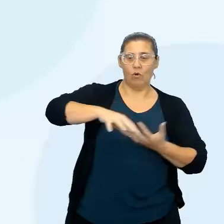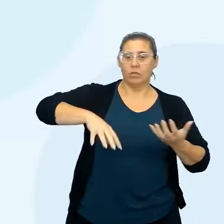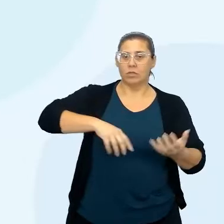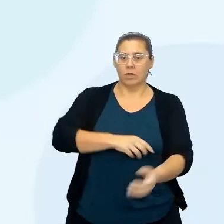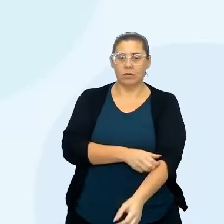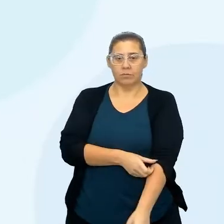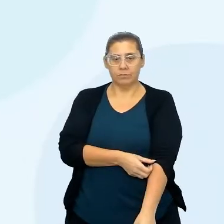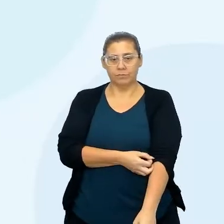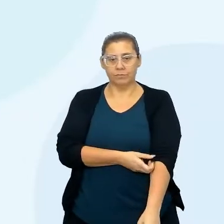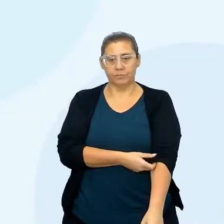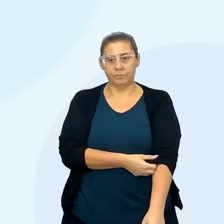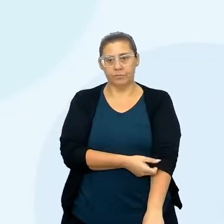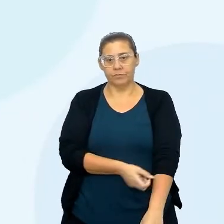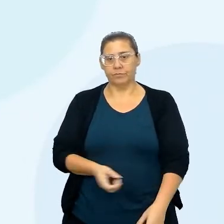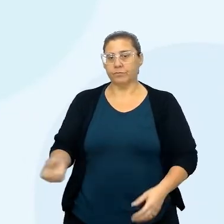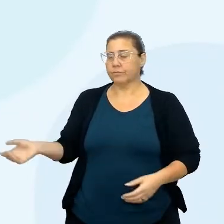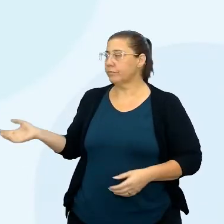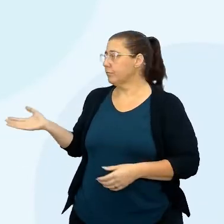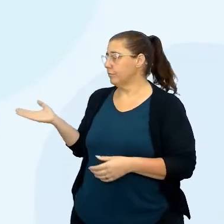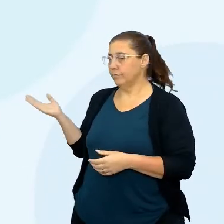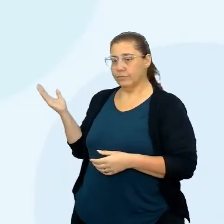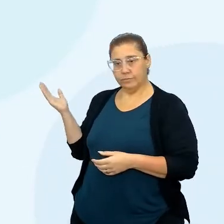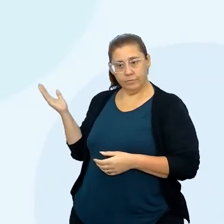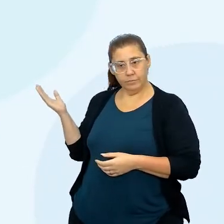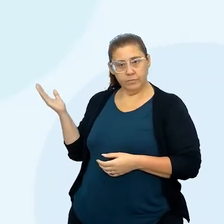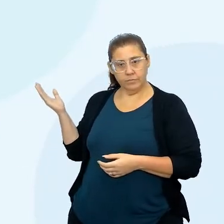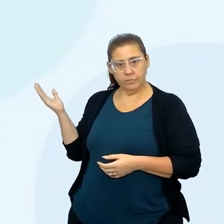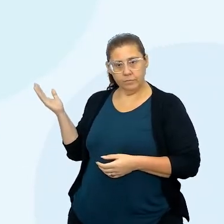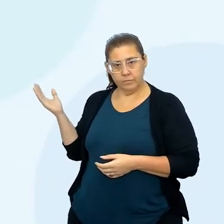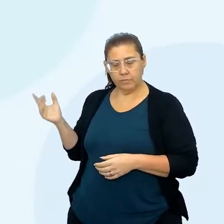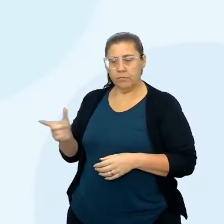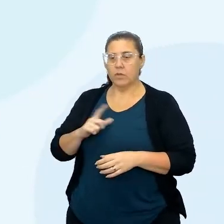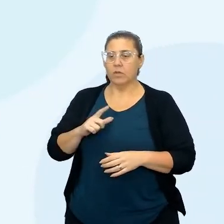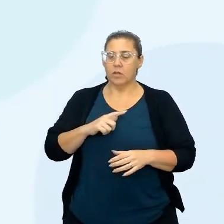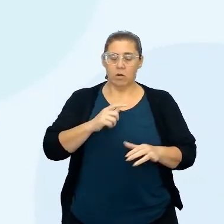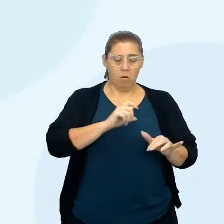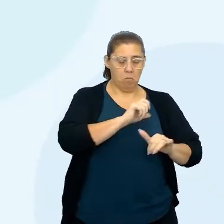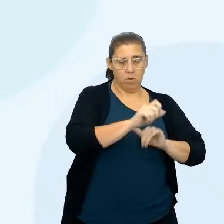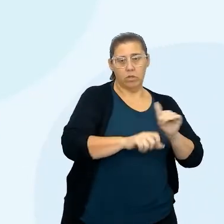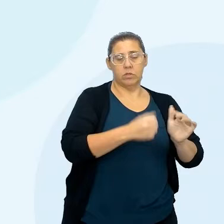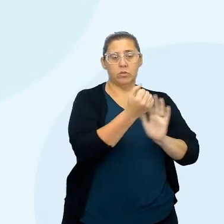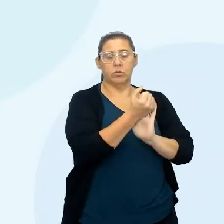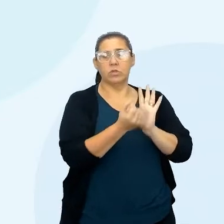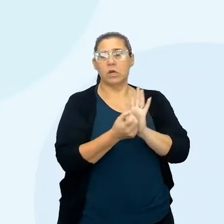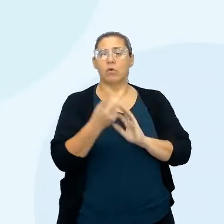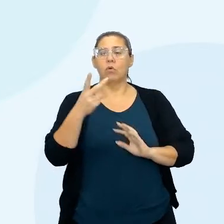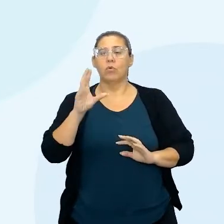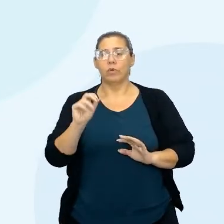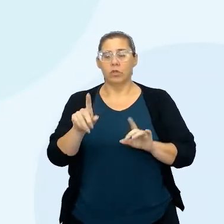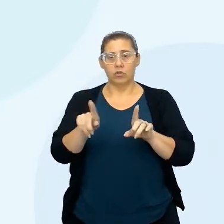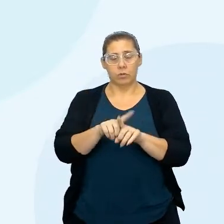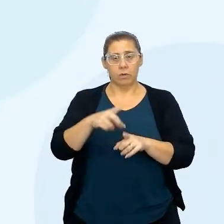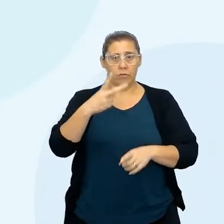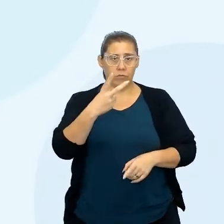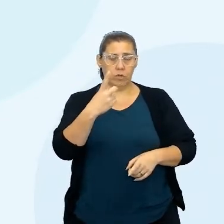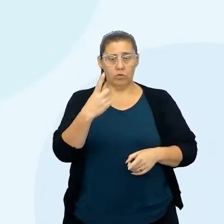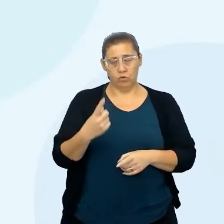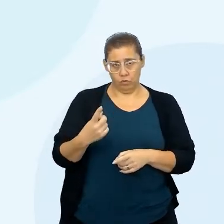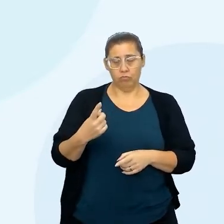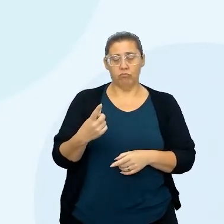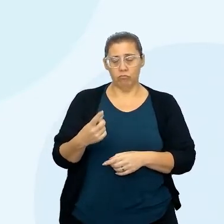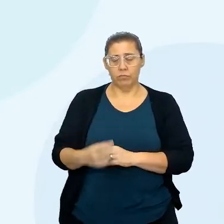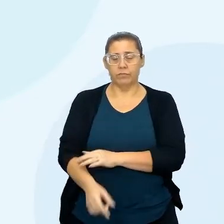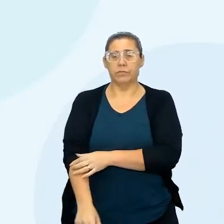Olha lá, a quarta revolução industrial, pegando essa transição do século 20 e 21,